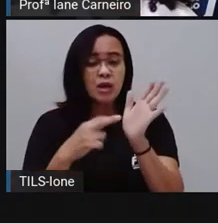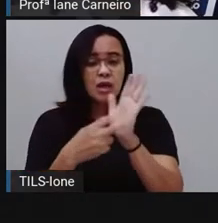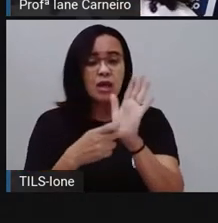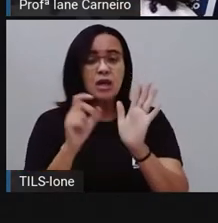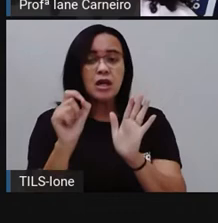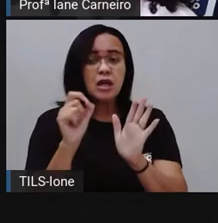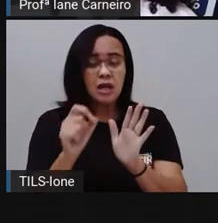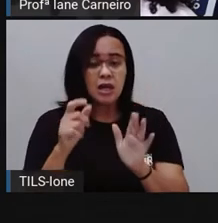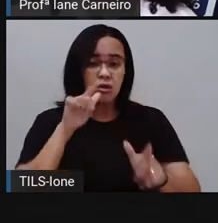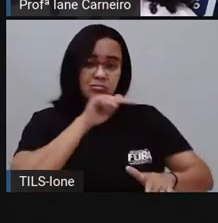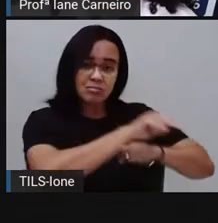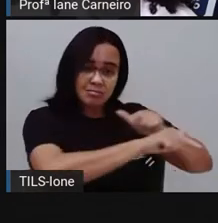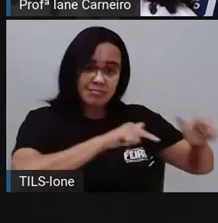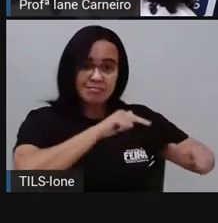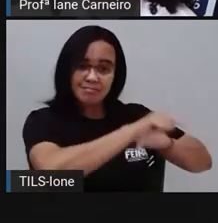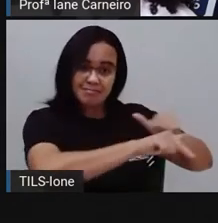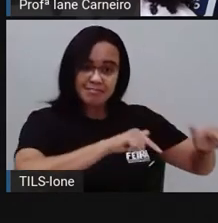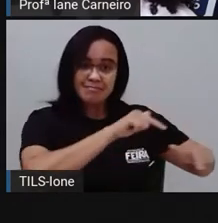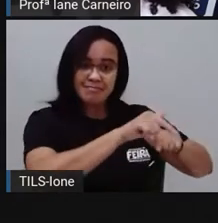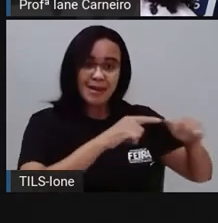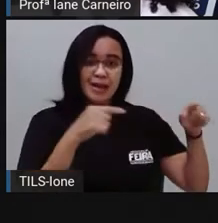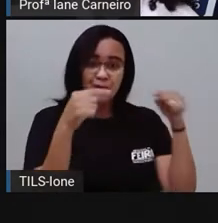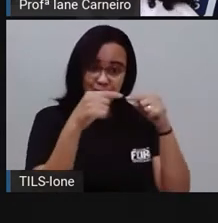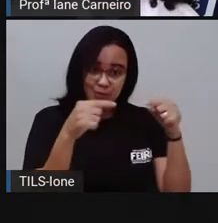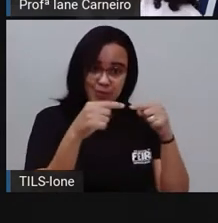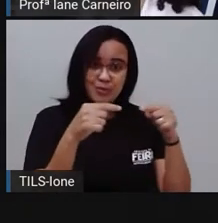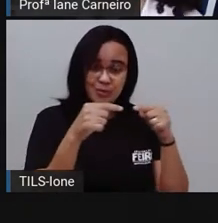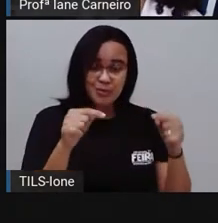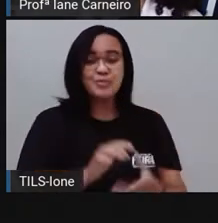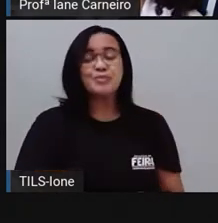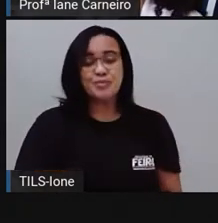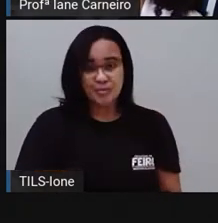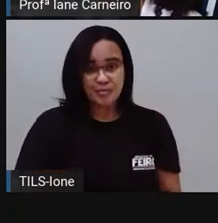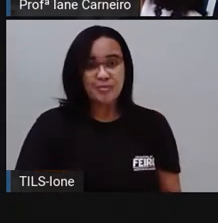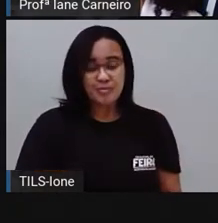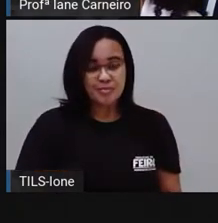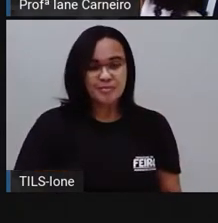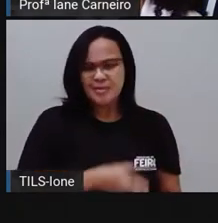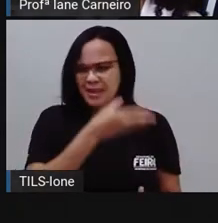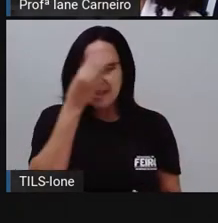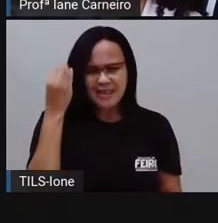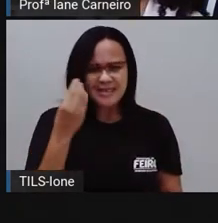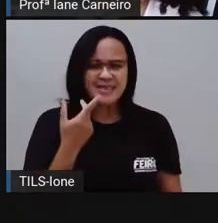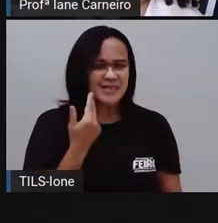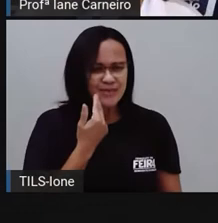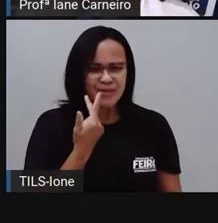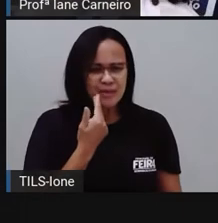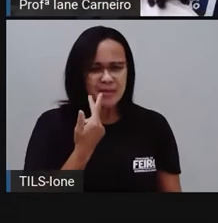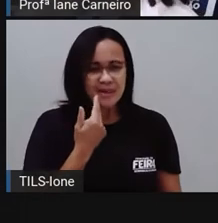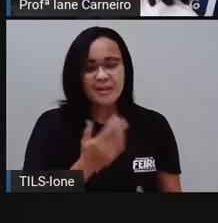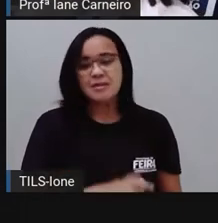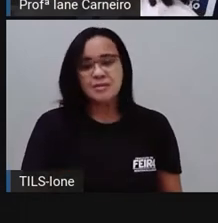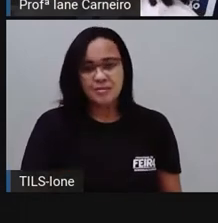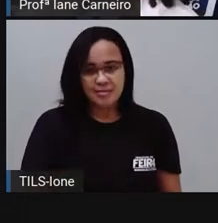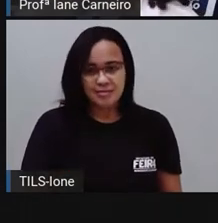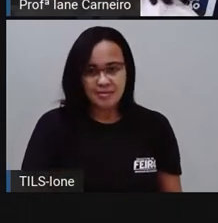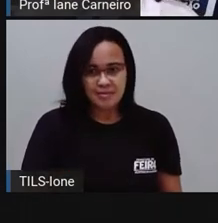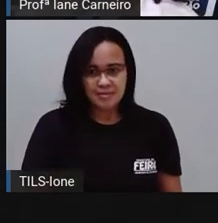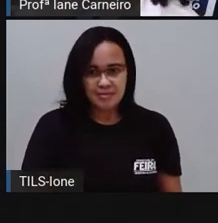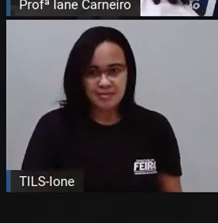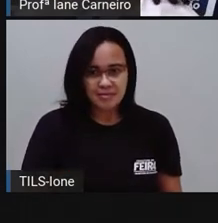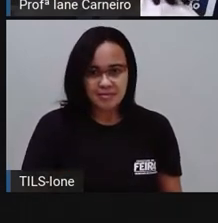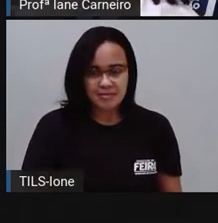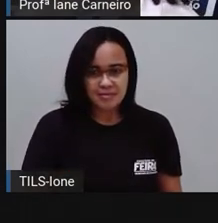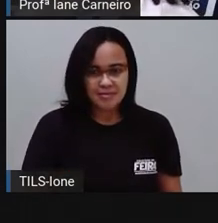o trabalho, né, do... Ah, esqueci o nome. A